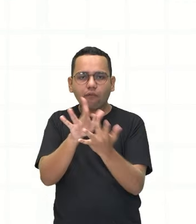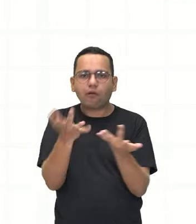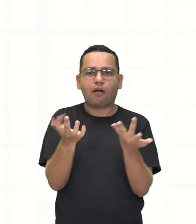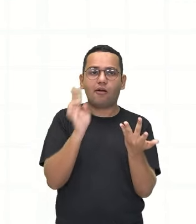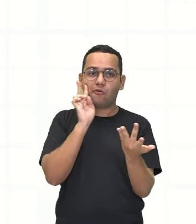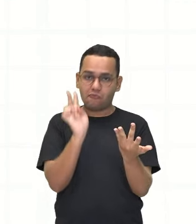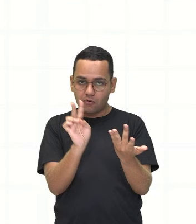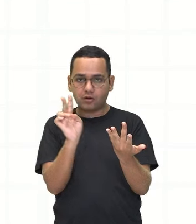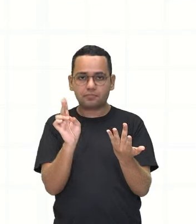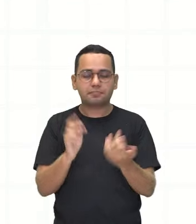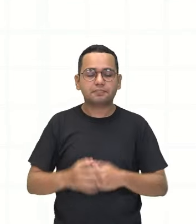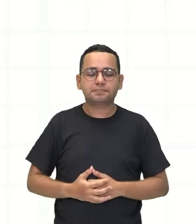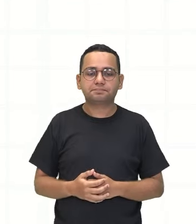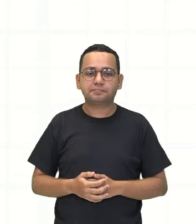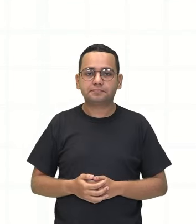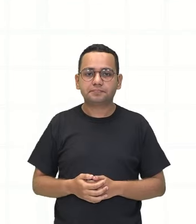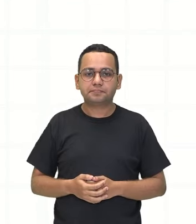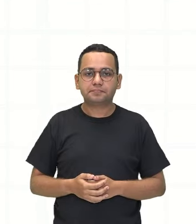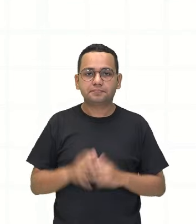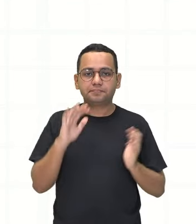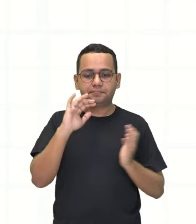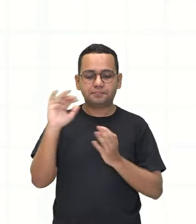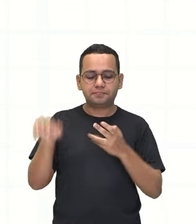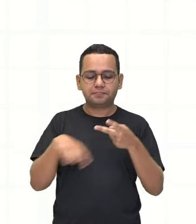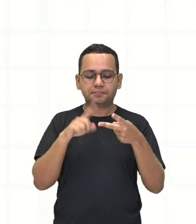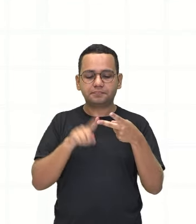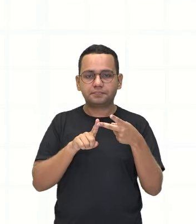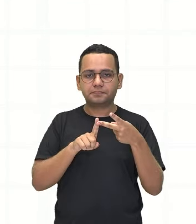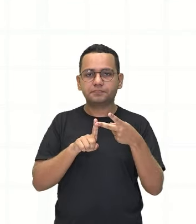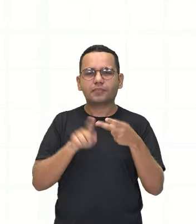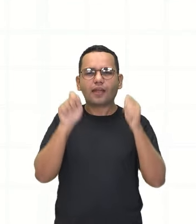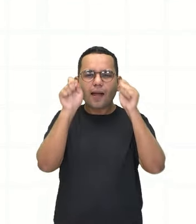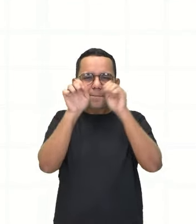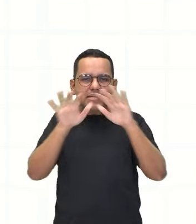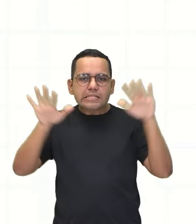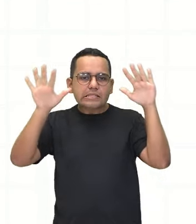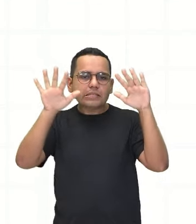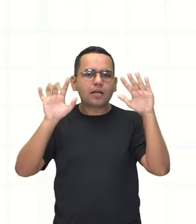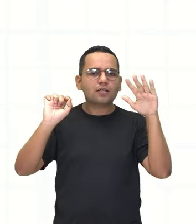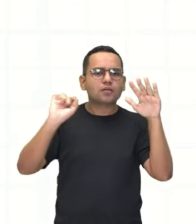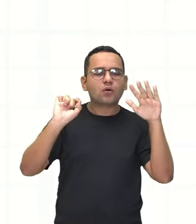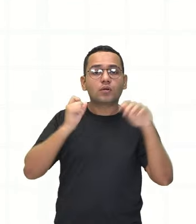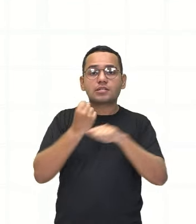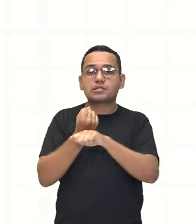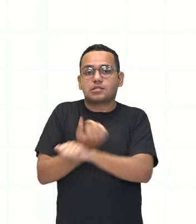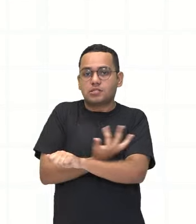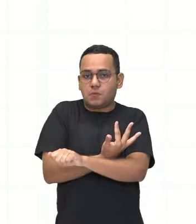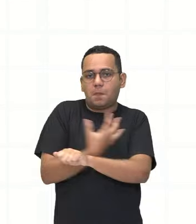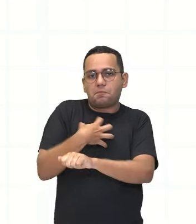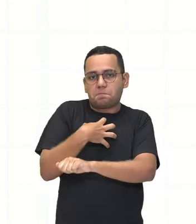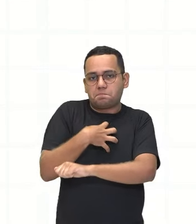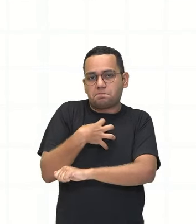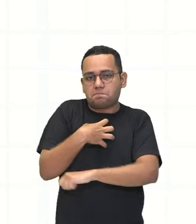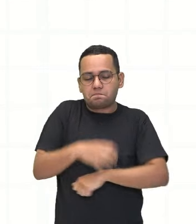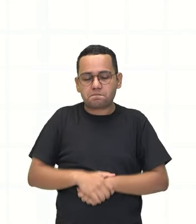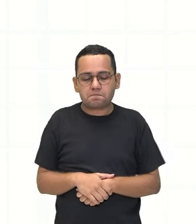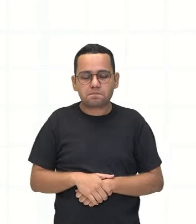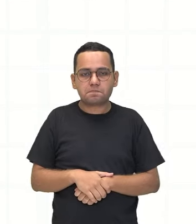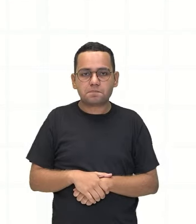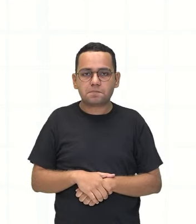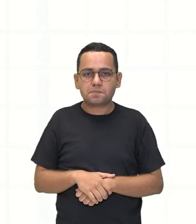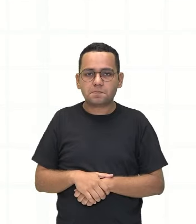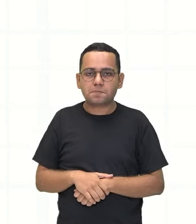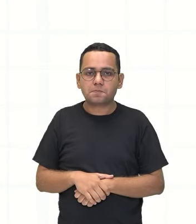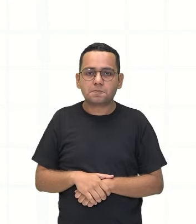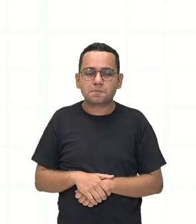é? Então, são os concretos. Os abstratos, eles têm a ver agora com sentimentos, né? Com as